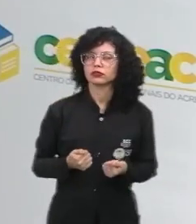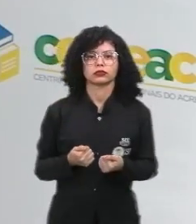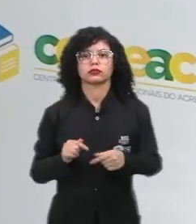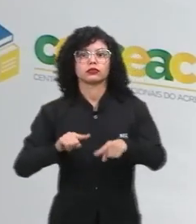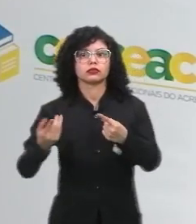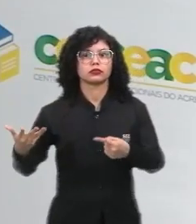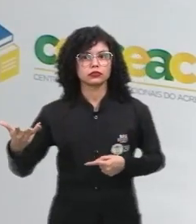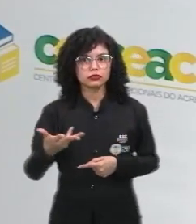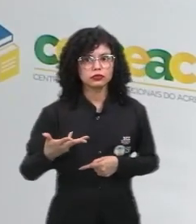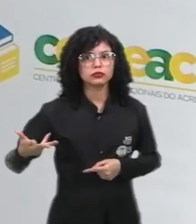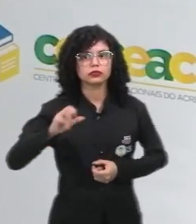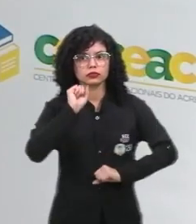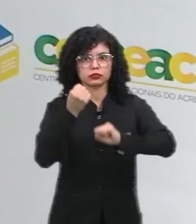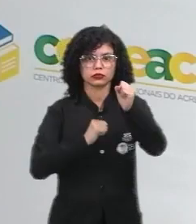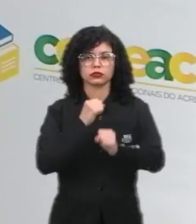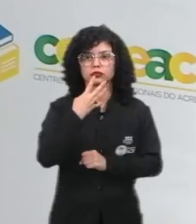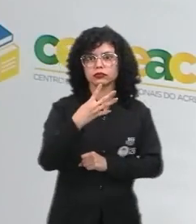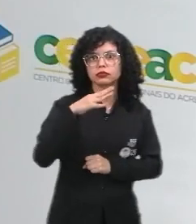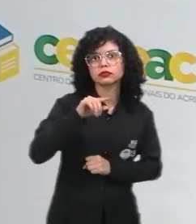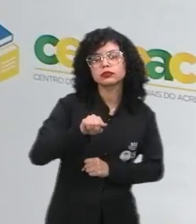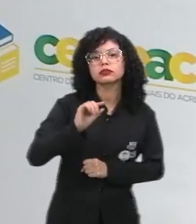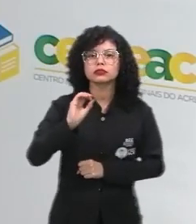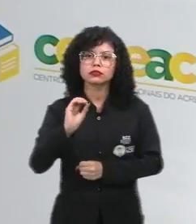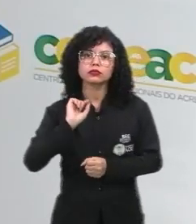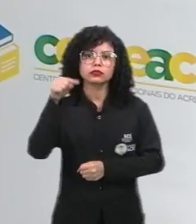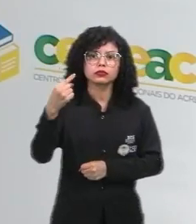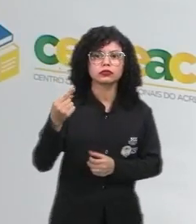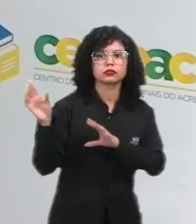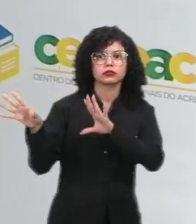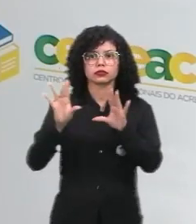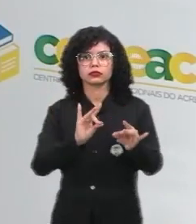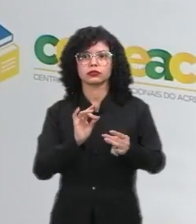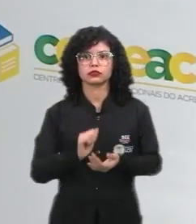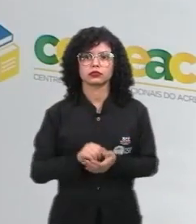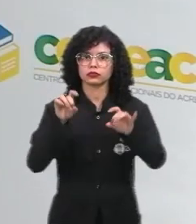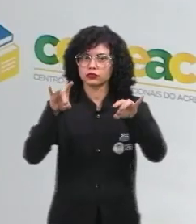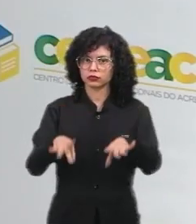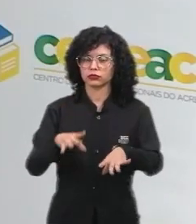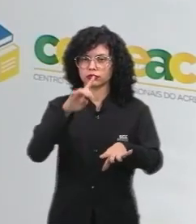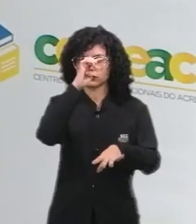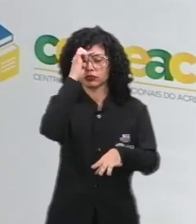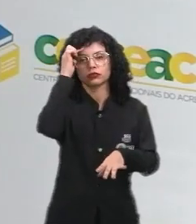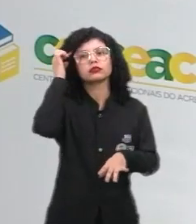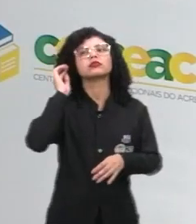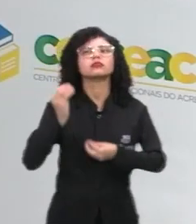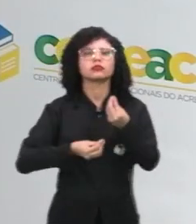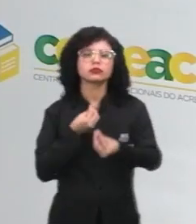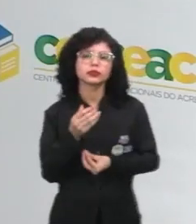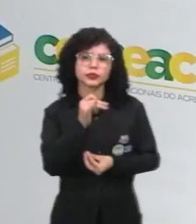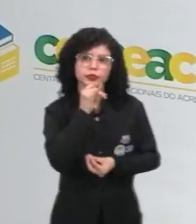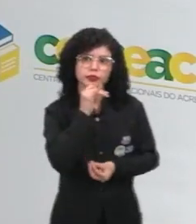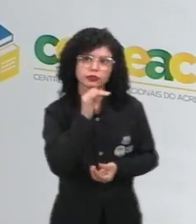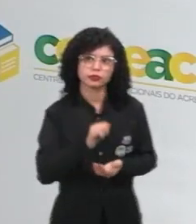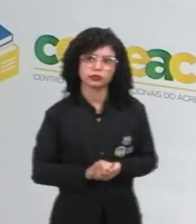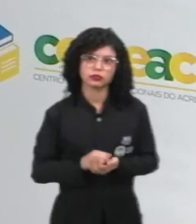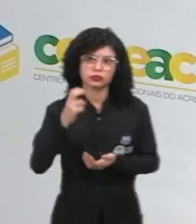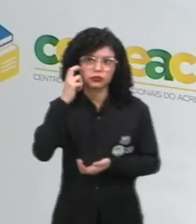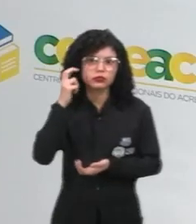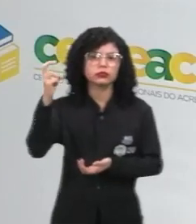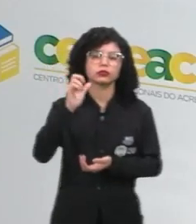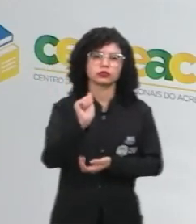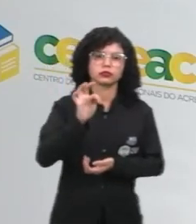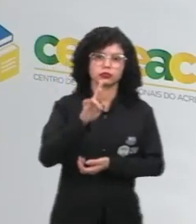mas basicamente a indústria 4.0 é aquela que vai trazer as últimas inovações, como, por exemplo, a